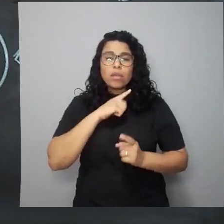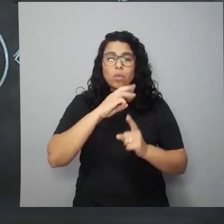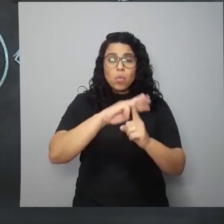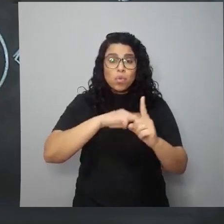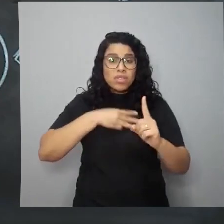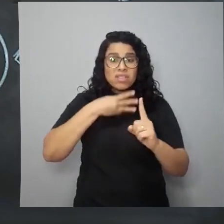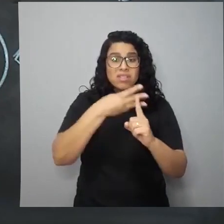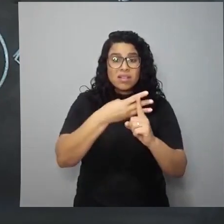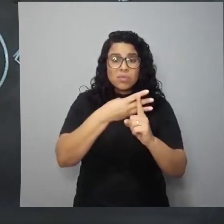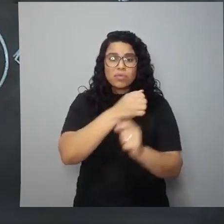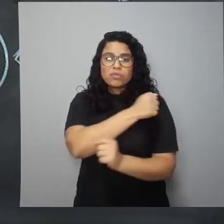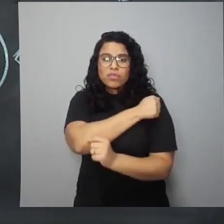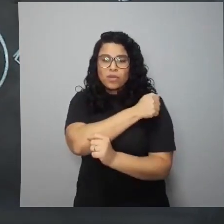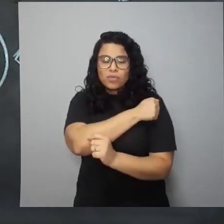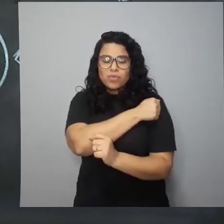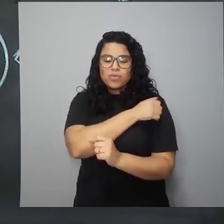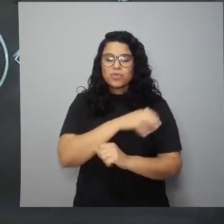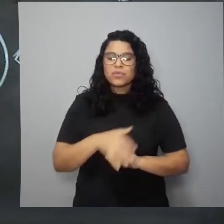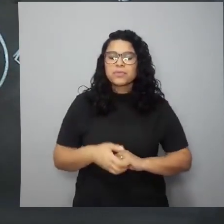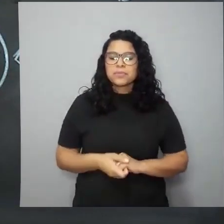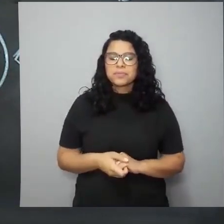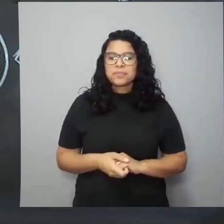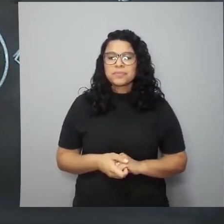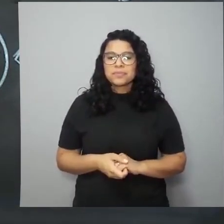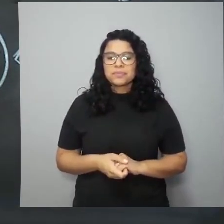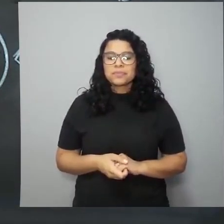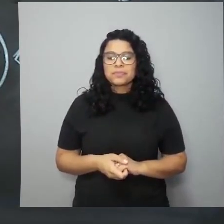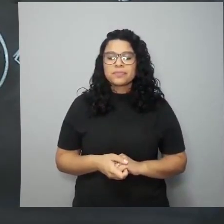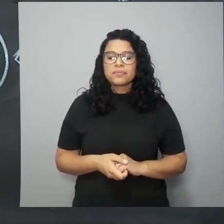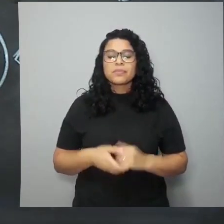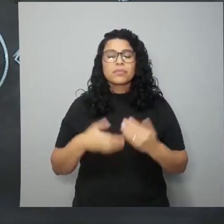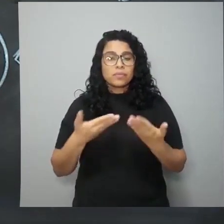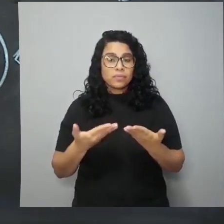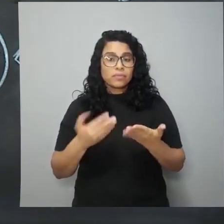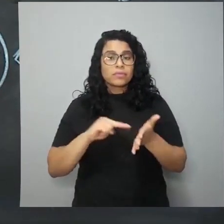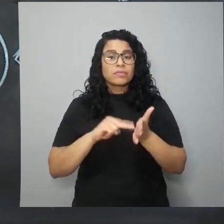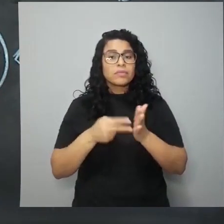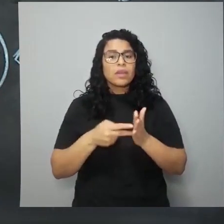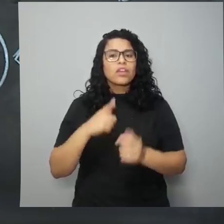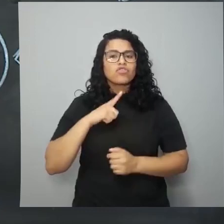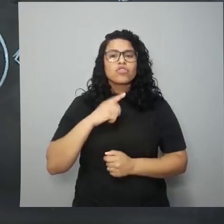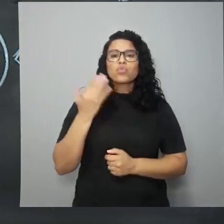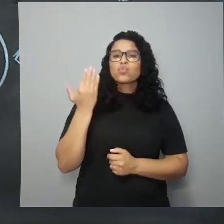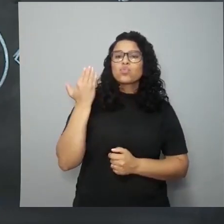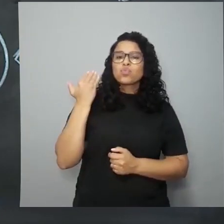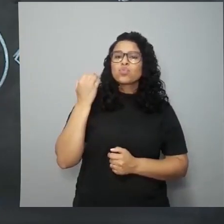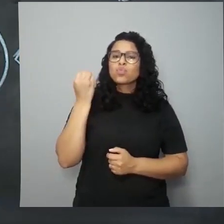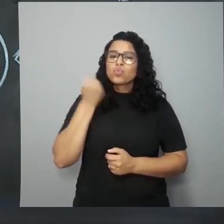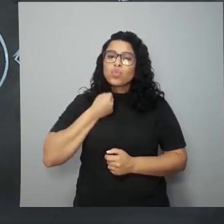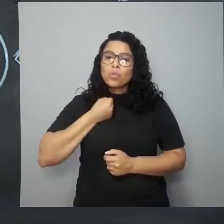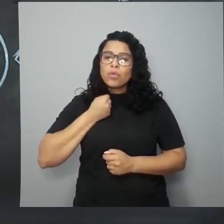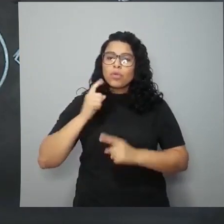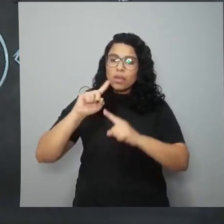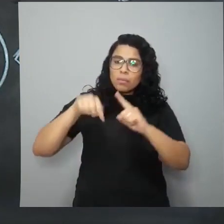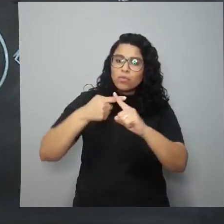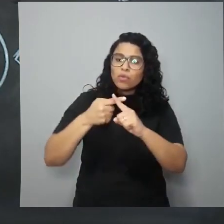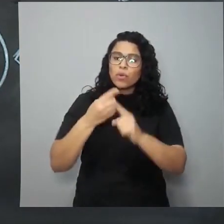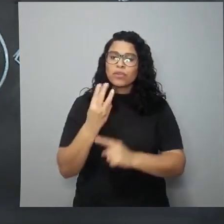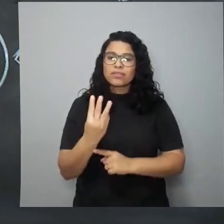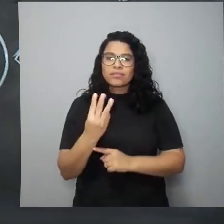de quantidade de 3, mas é marcado pelo numeral multiplicativo triplo. Ou seja, havia um número anterior que foi multiplicado por